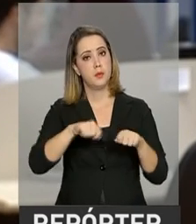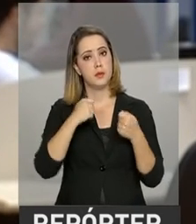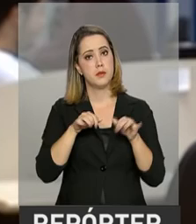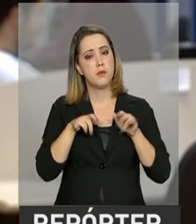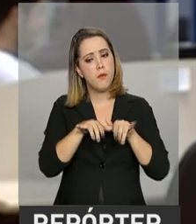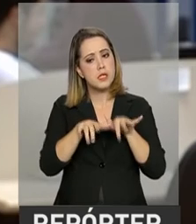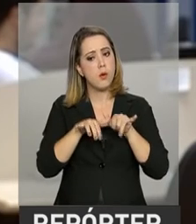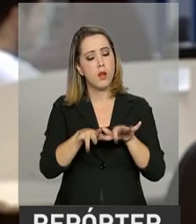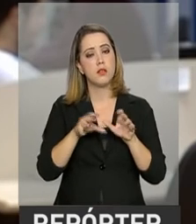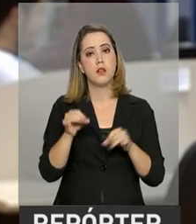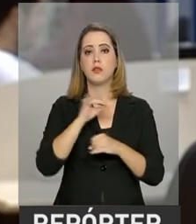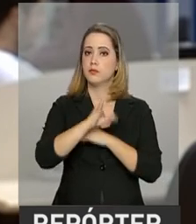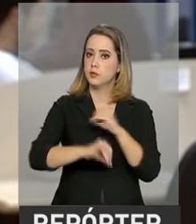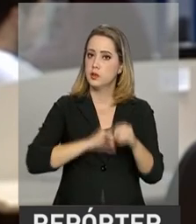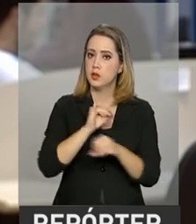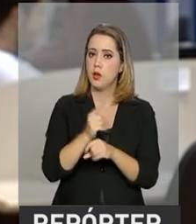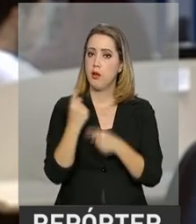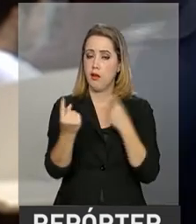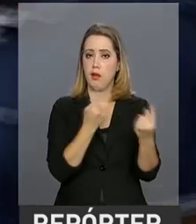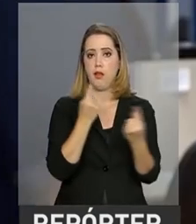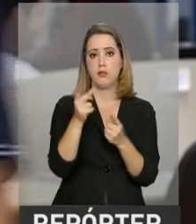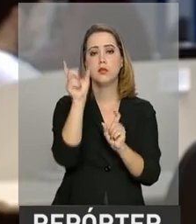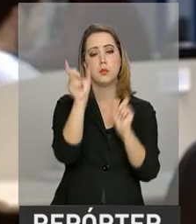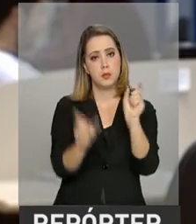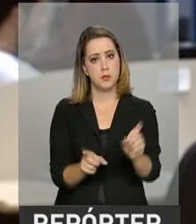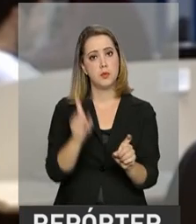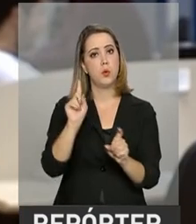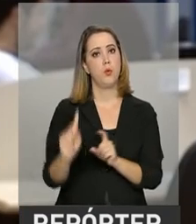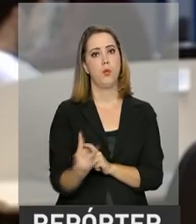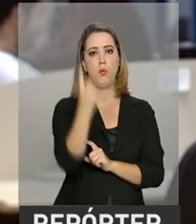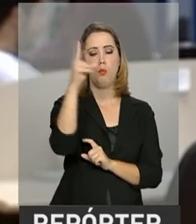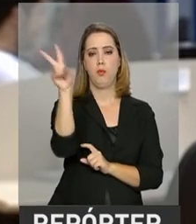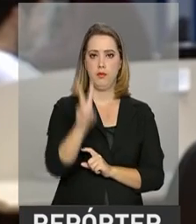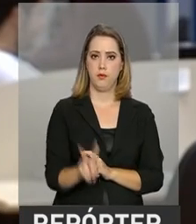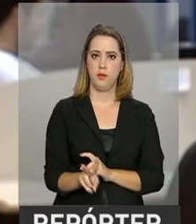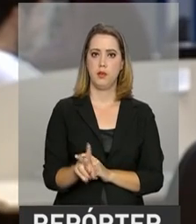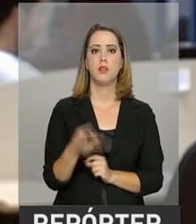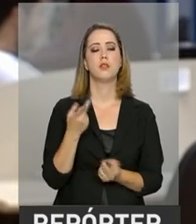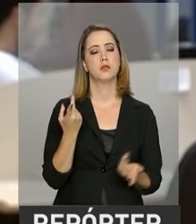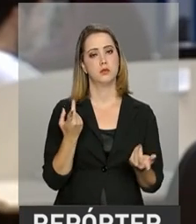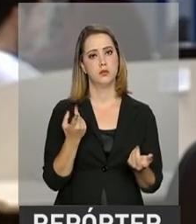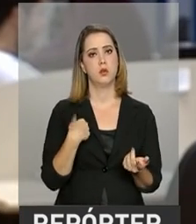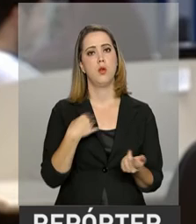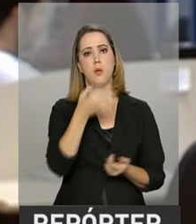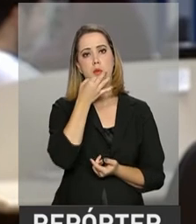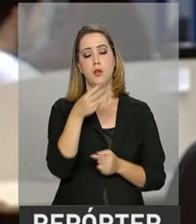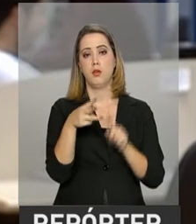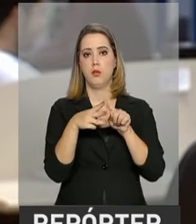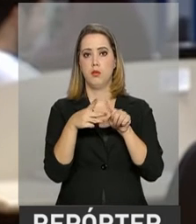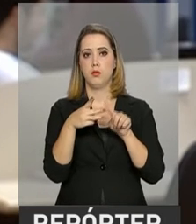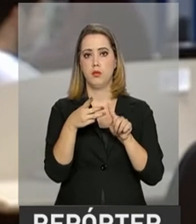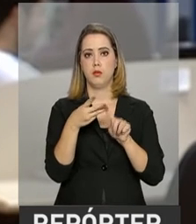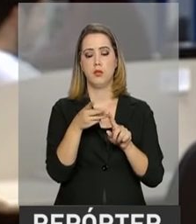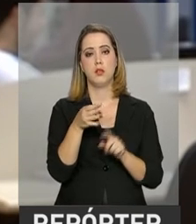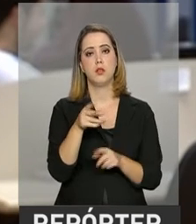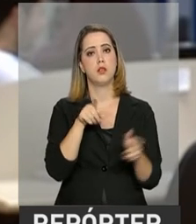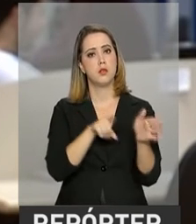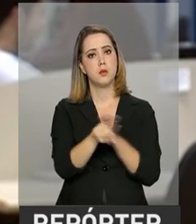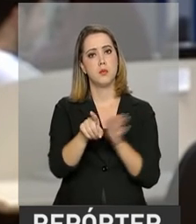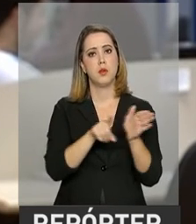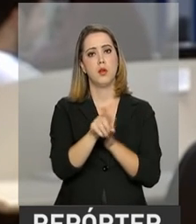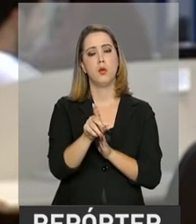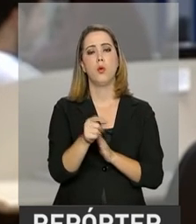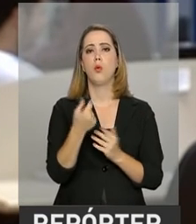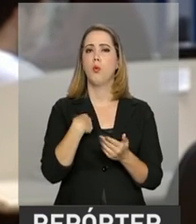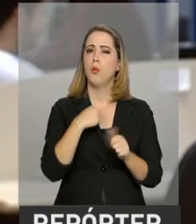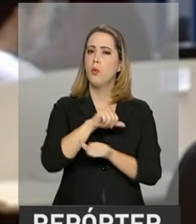o cadastramento online. Cada participação será contada apenas uma vez. A consulta pública tem 3 perguntas objetivas que abordam